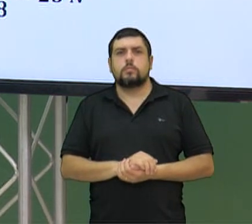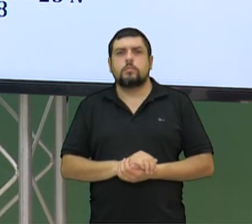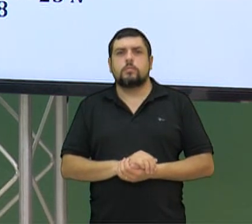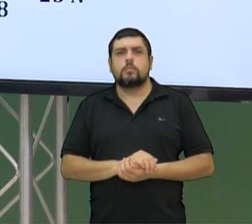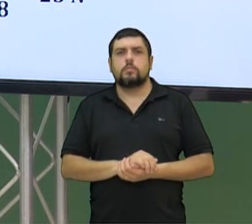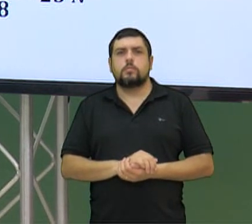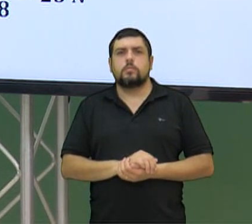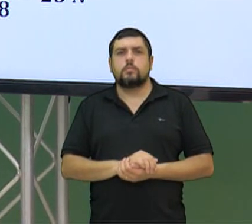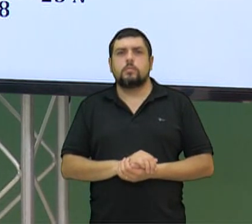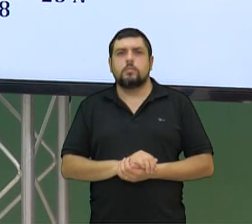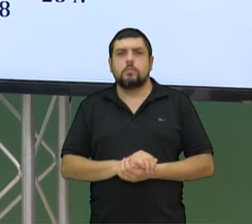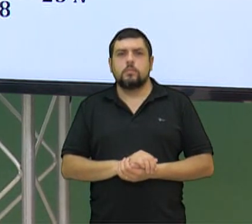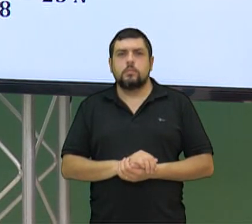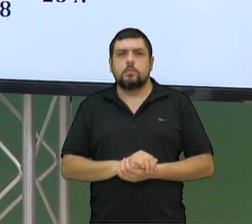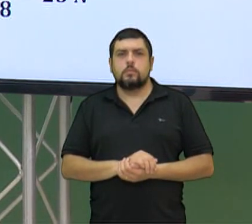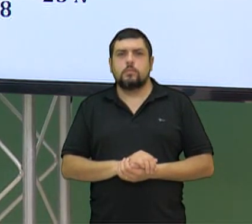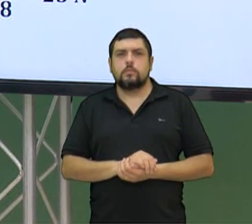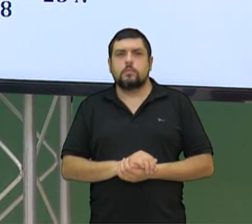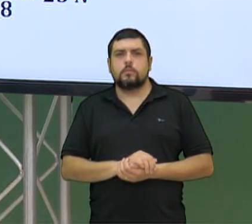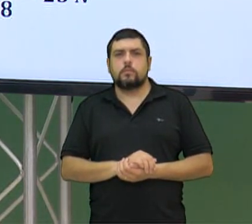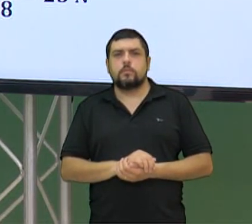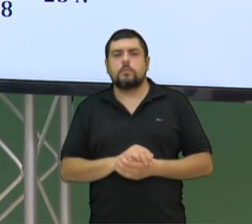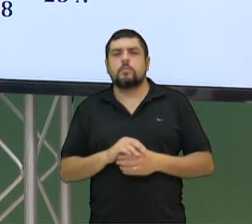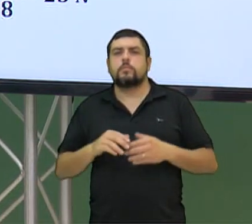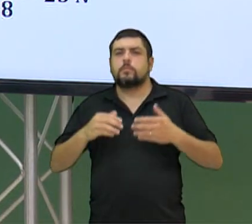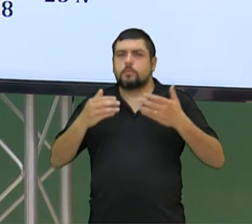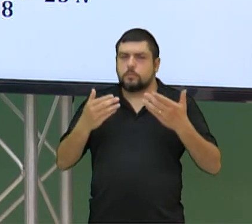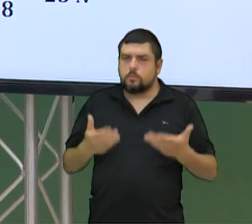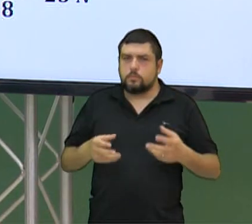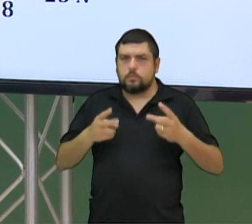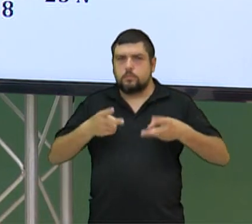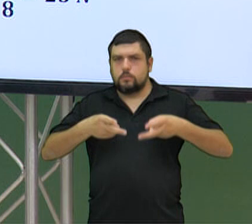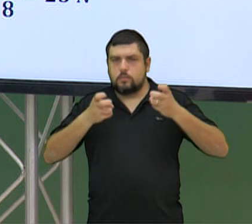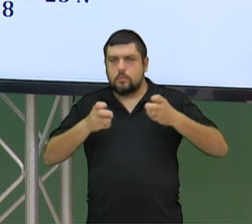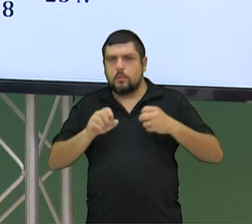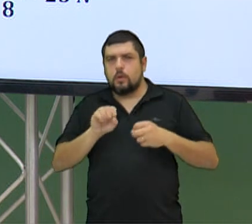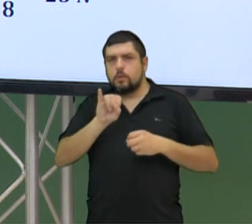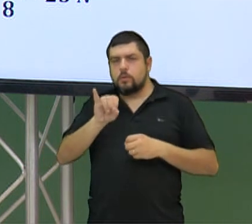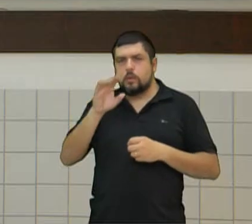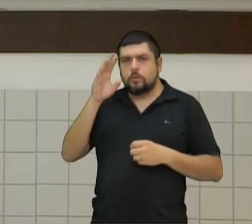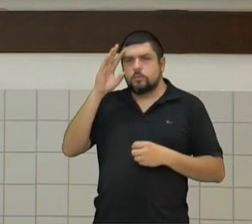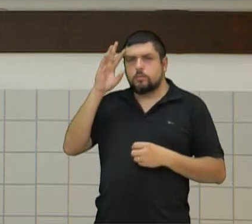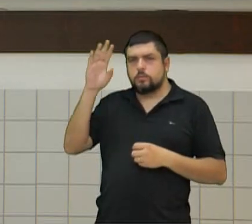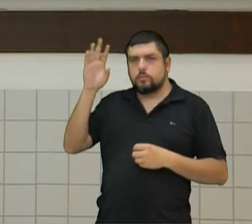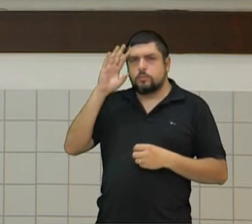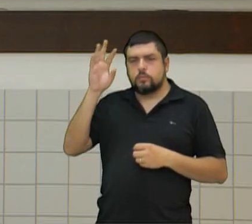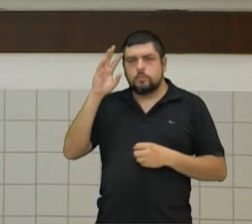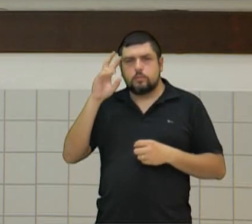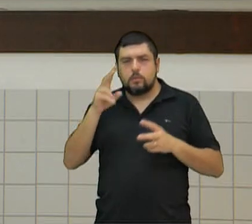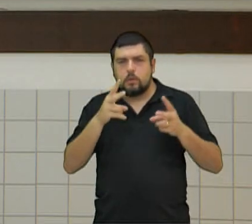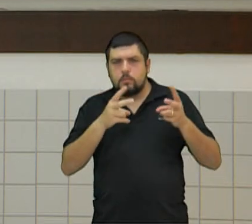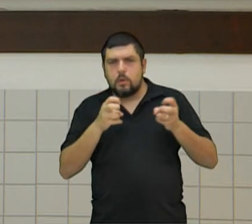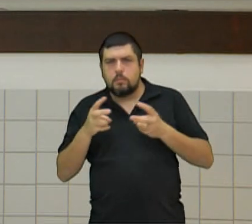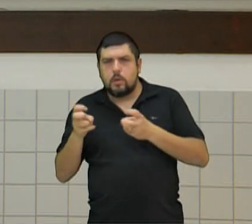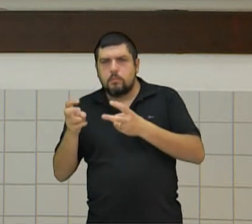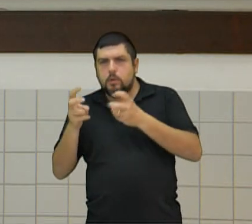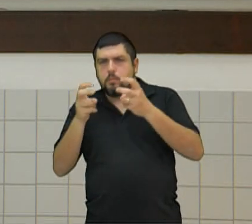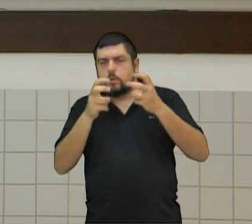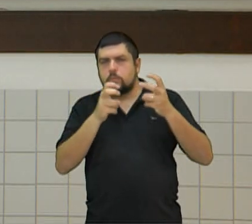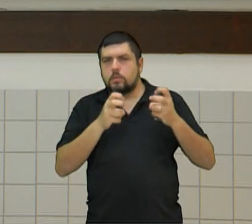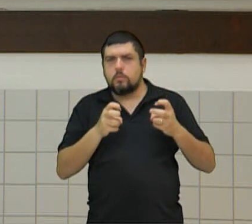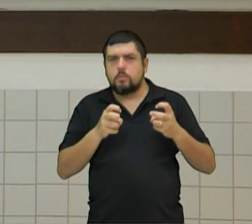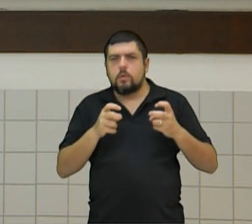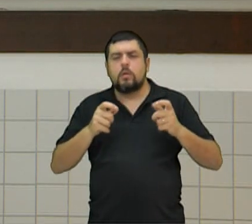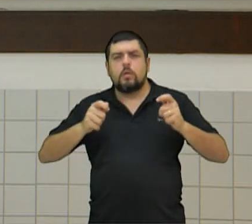gente? Doida atividade, né? Vejam que eu, usando a cabeça, eu posso fazer com que eu consiga fazer o